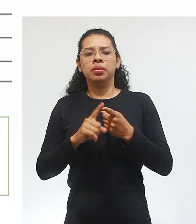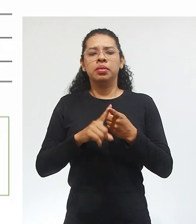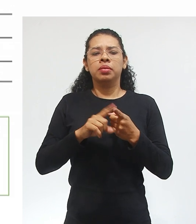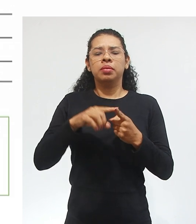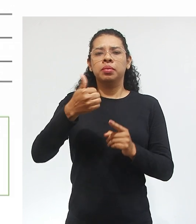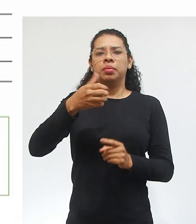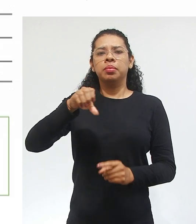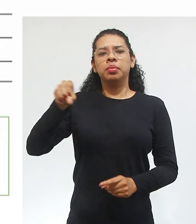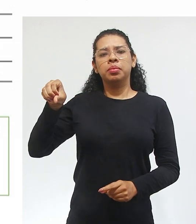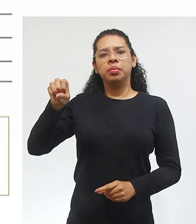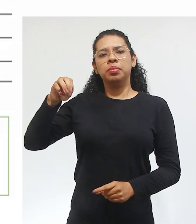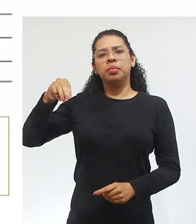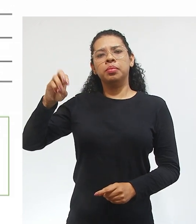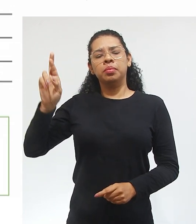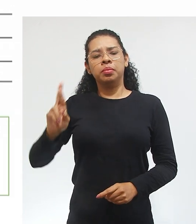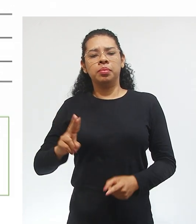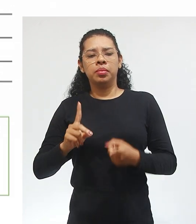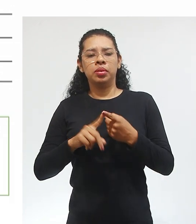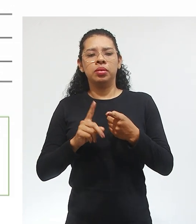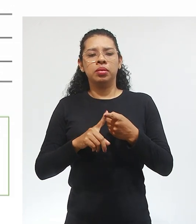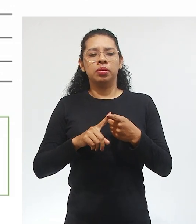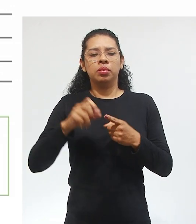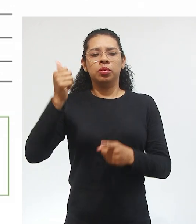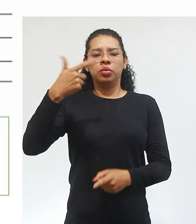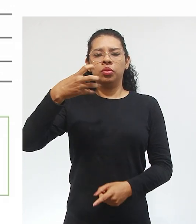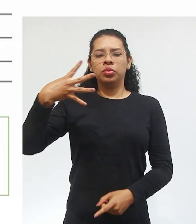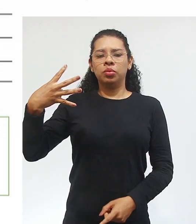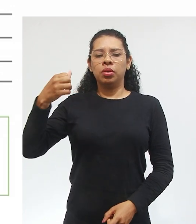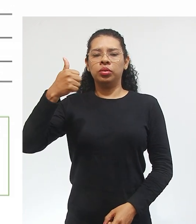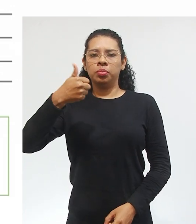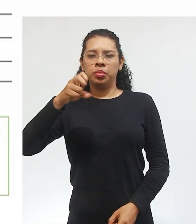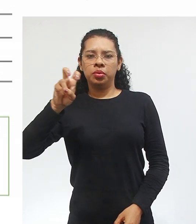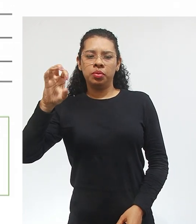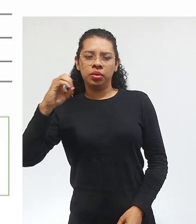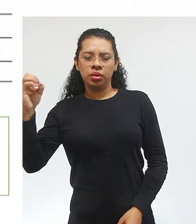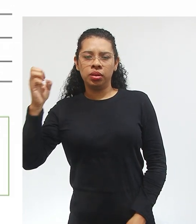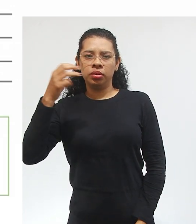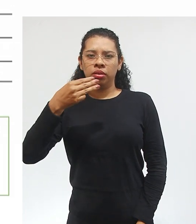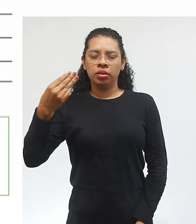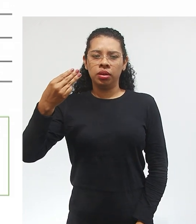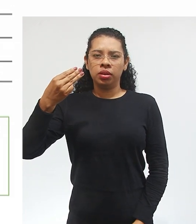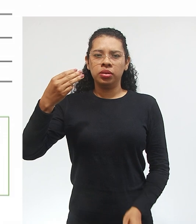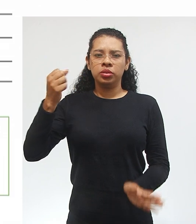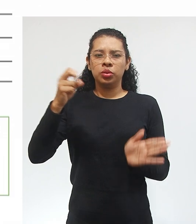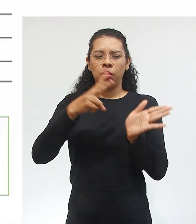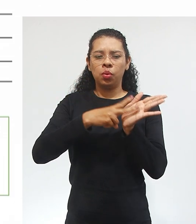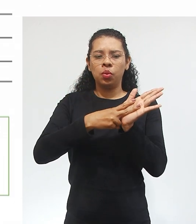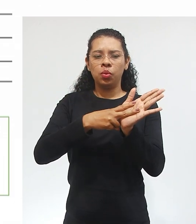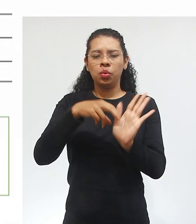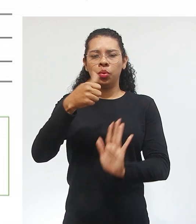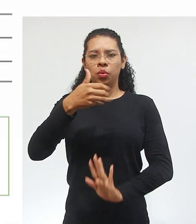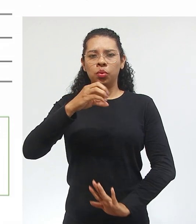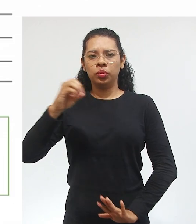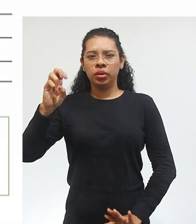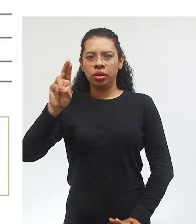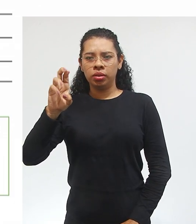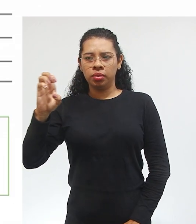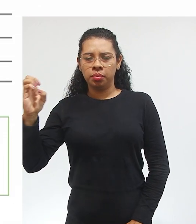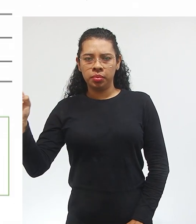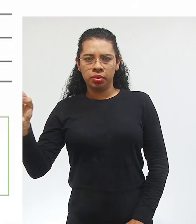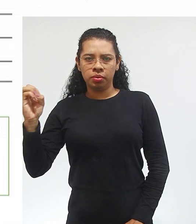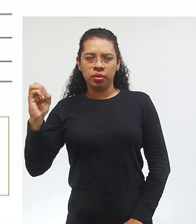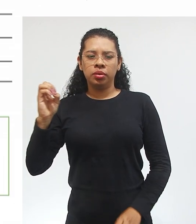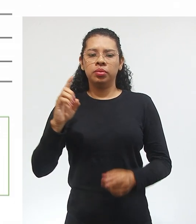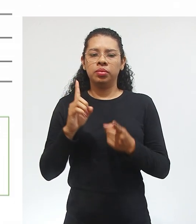mais 4.000 mais 1.500 mais 3.000, 10.500. Então, eu vou diminuir 19.000 menos os 10.500, eu vou